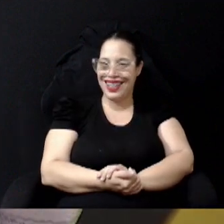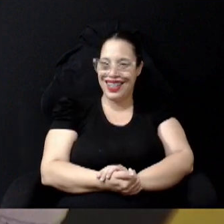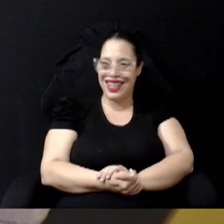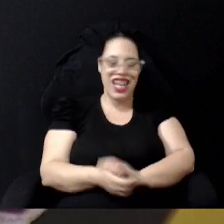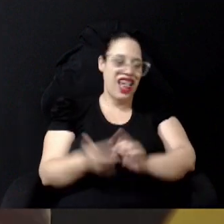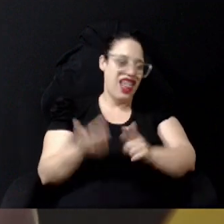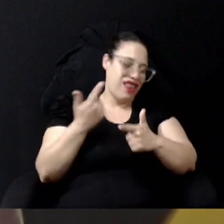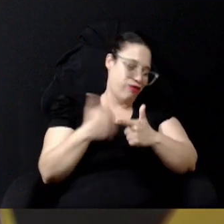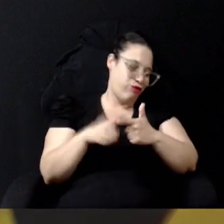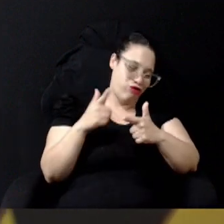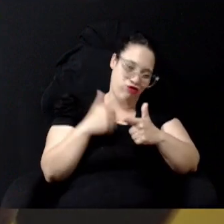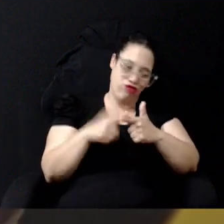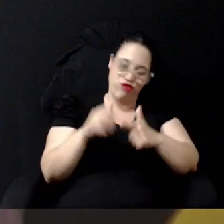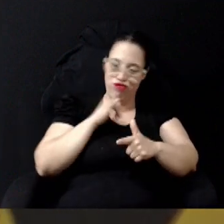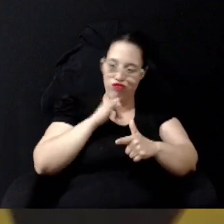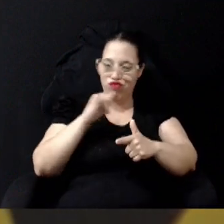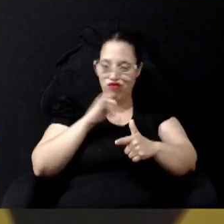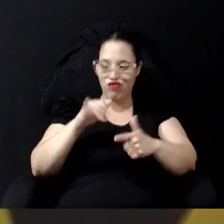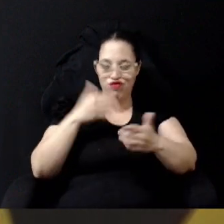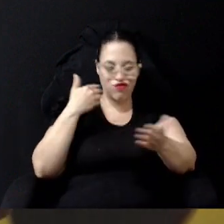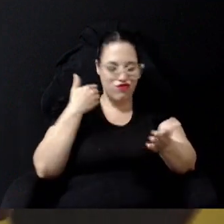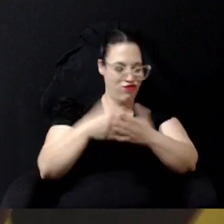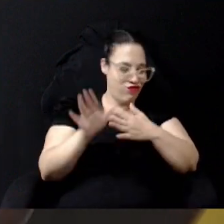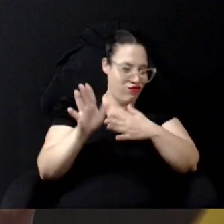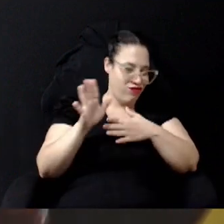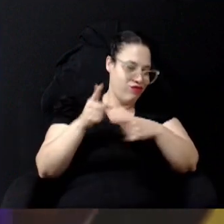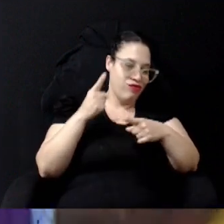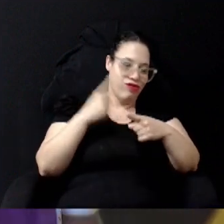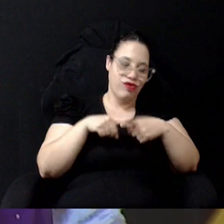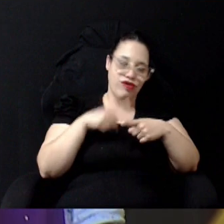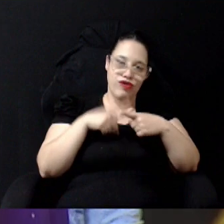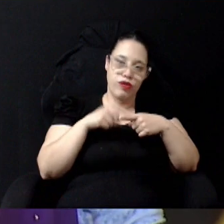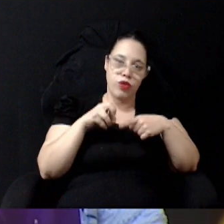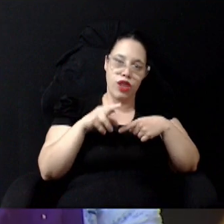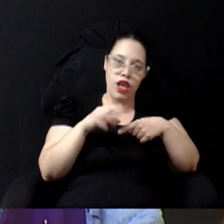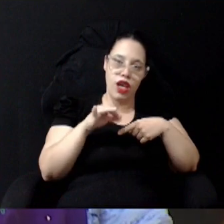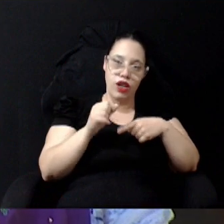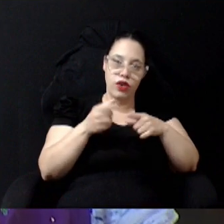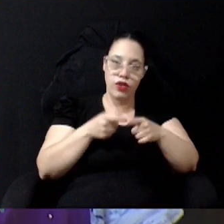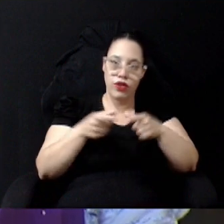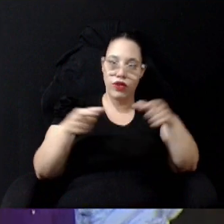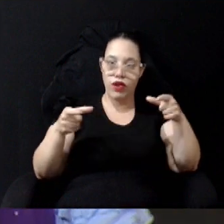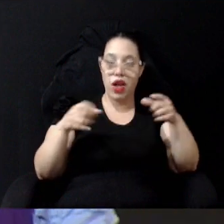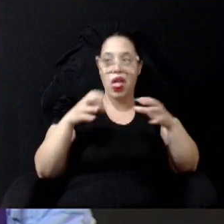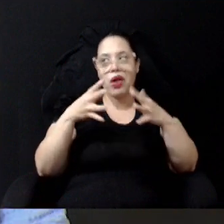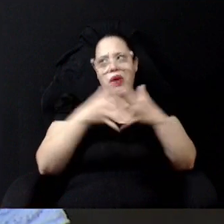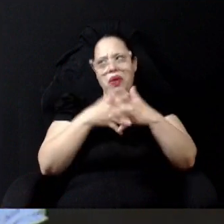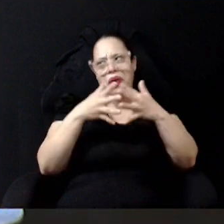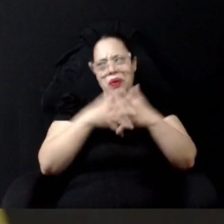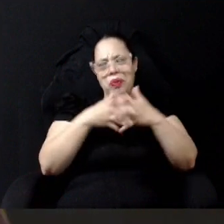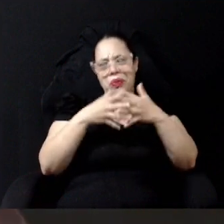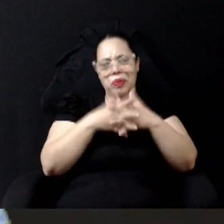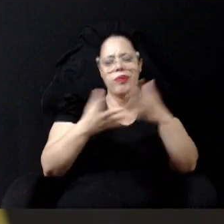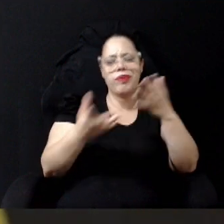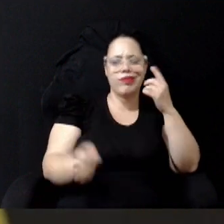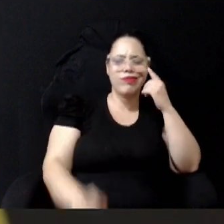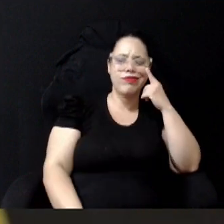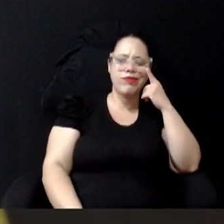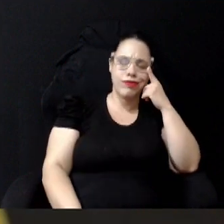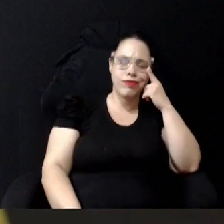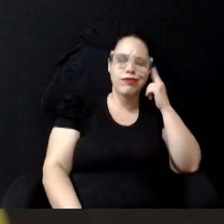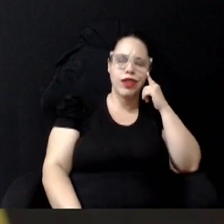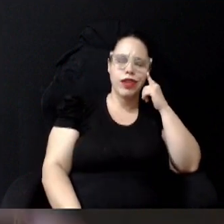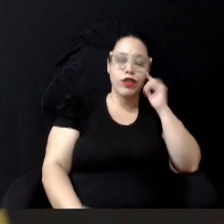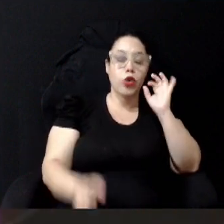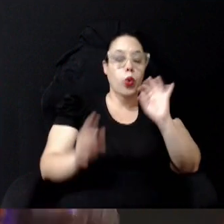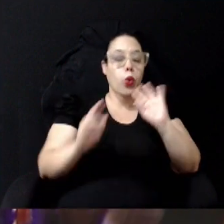isso sem modéstia alguma, porque a modéstia é o início da confusão, sabe? Porque quando a gente tem que ser modesto